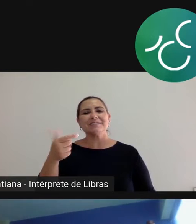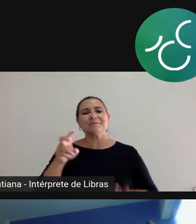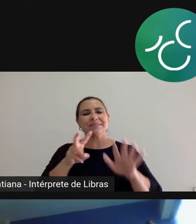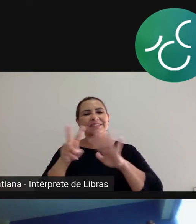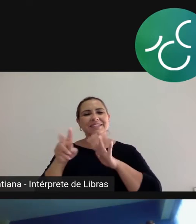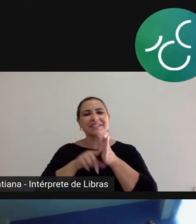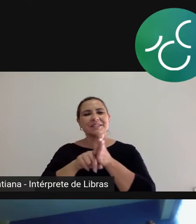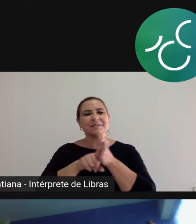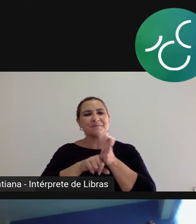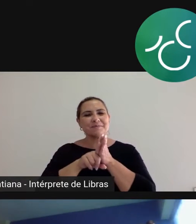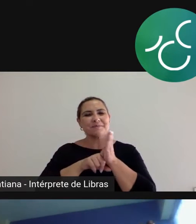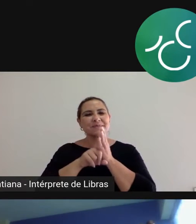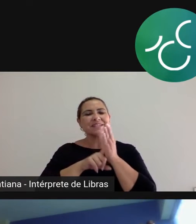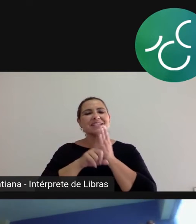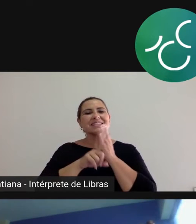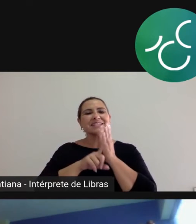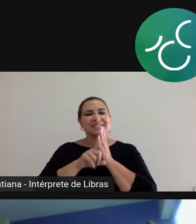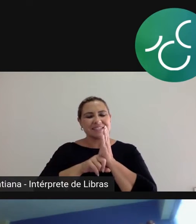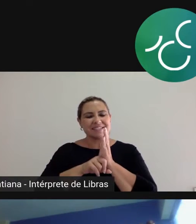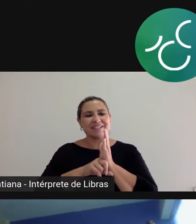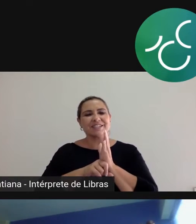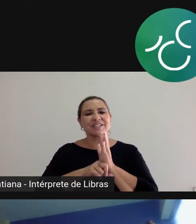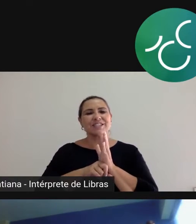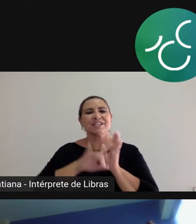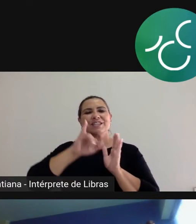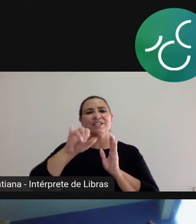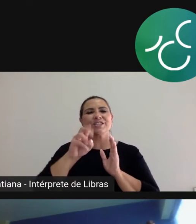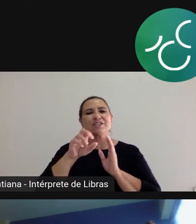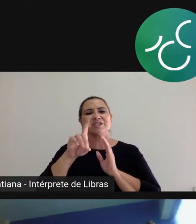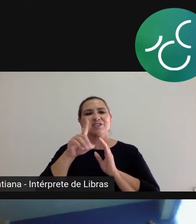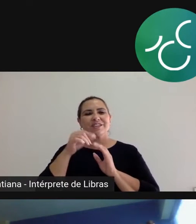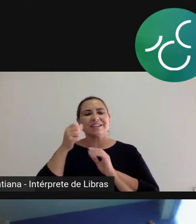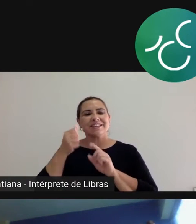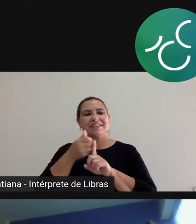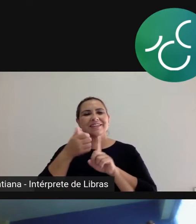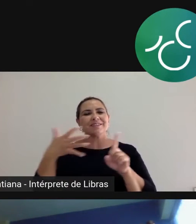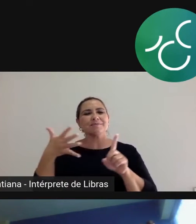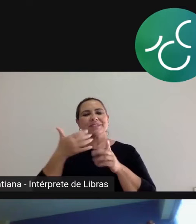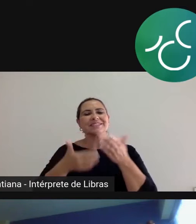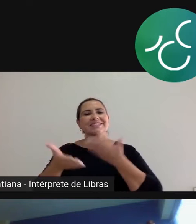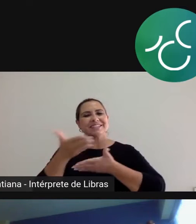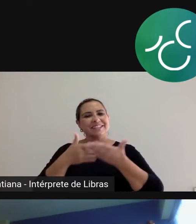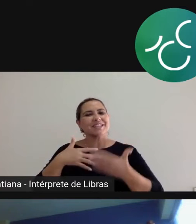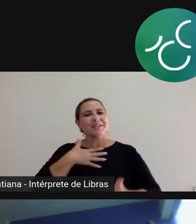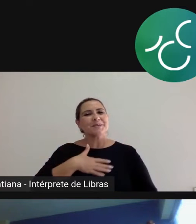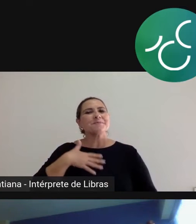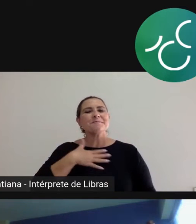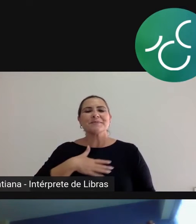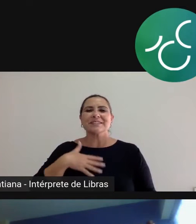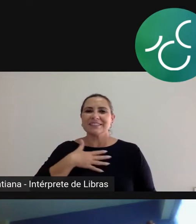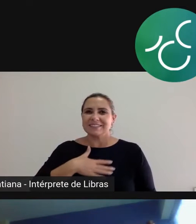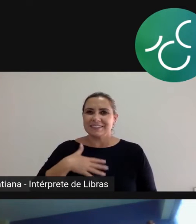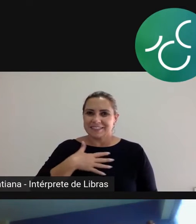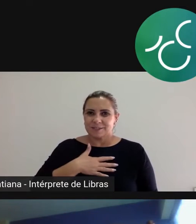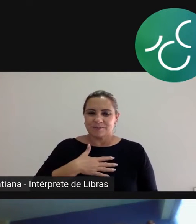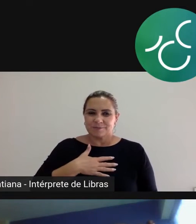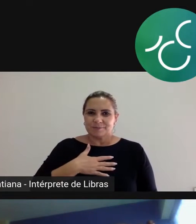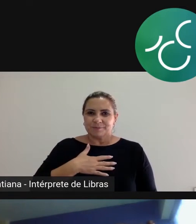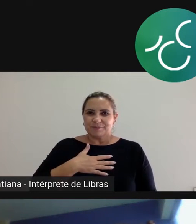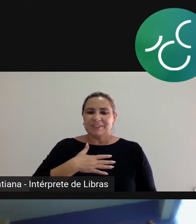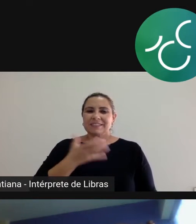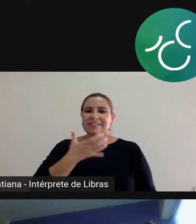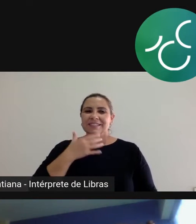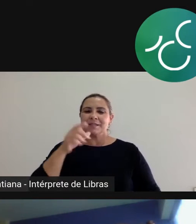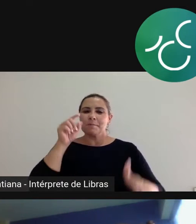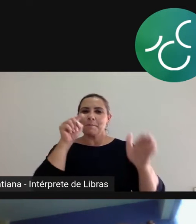do programa de pós-graduação do CEFOR. É um prazer ter você conosco. Se você quiser direcionar